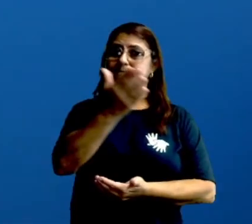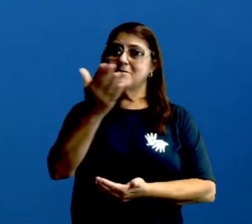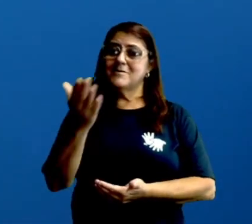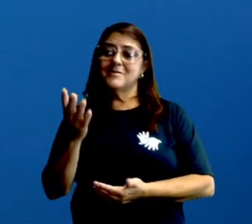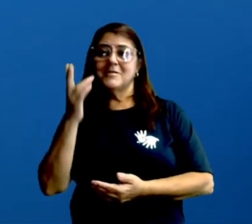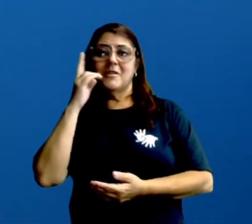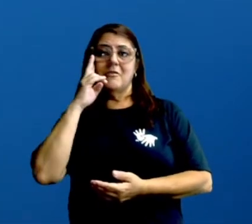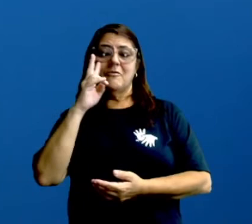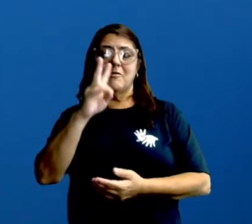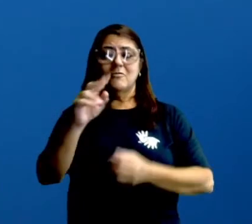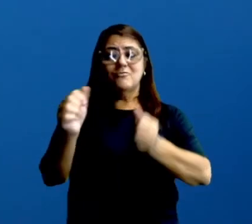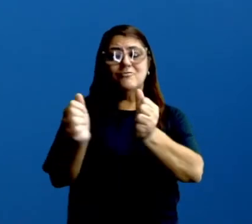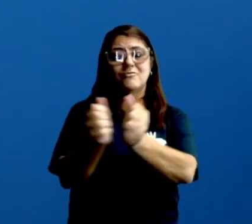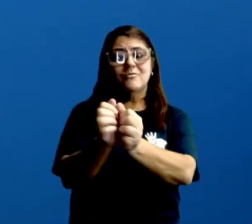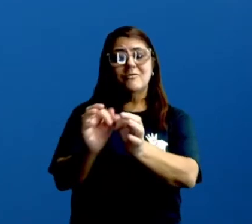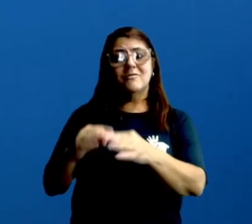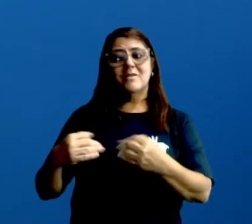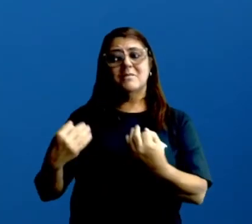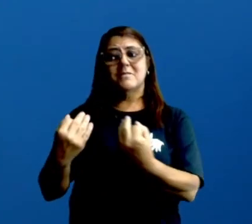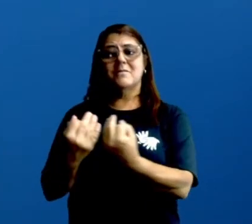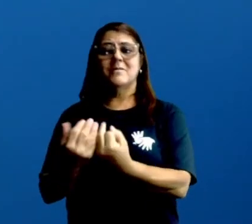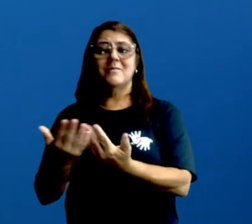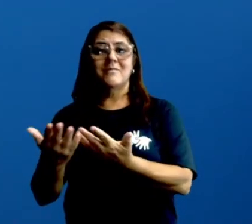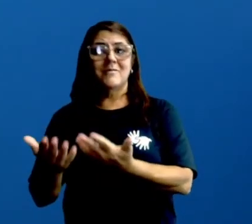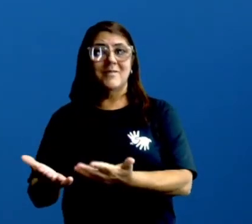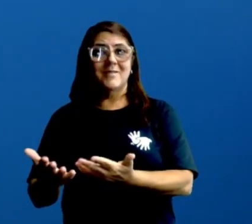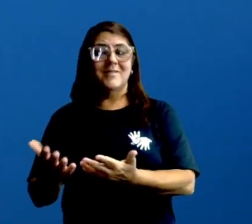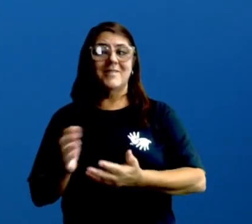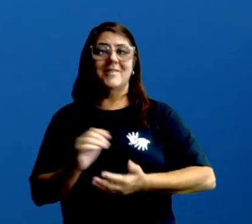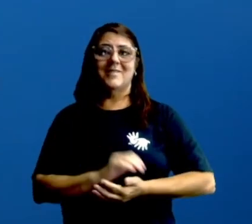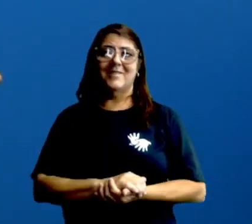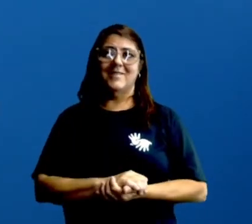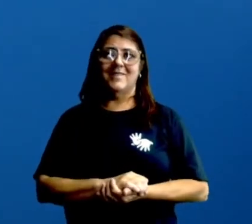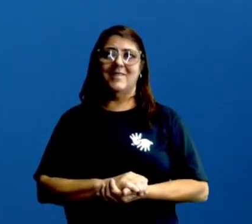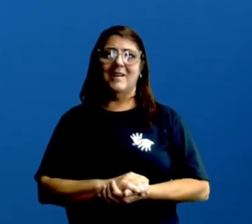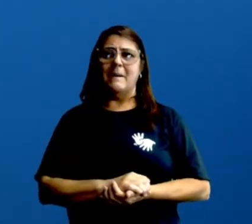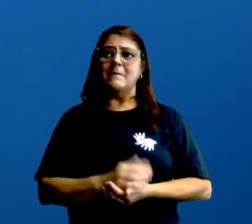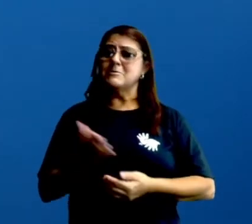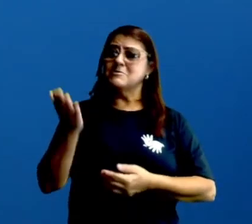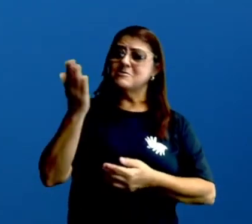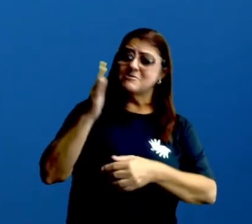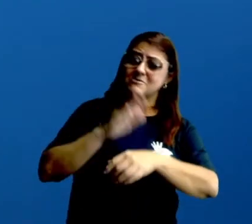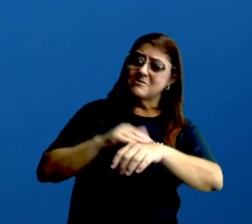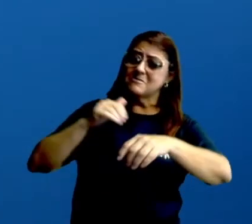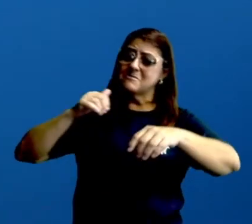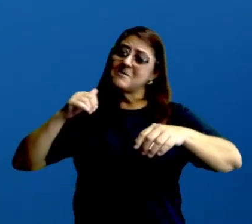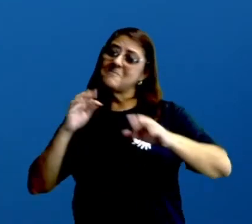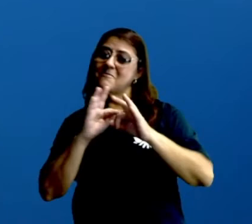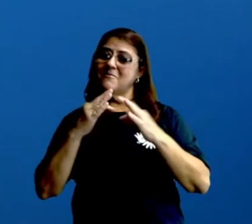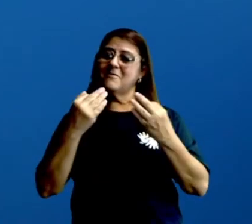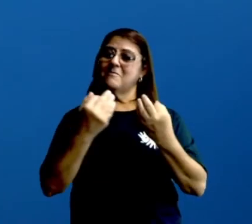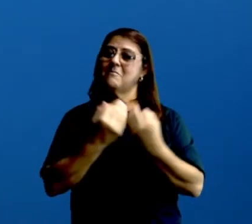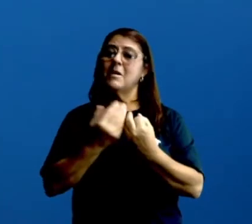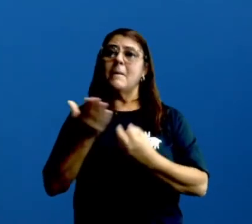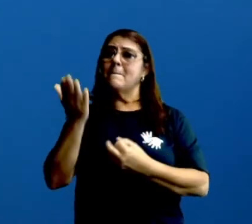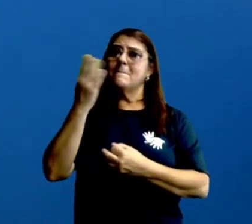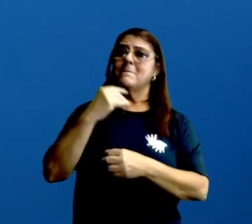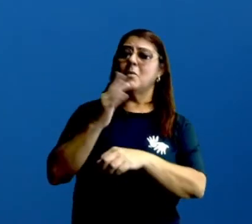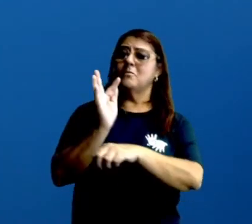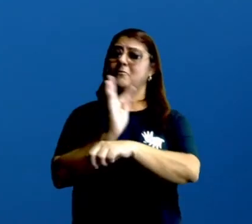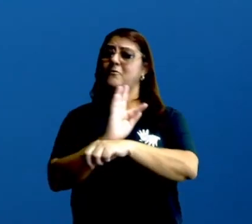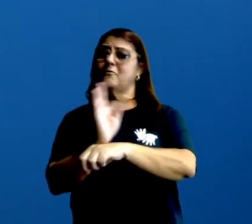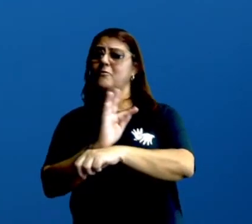vocês assistirem com o papai com mamãe com vovó com a vovó com o titio que a titia esse filme ele vai falar sobre a importância